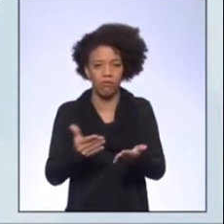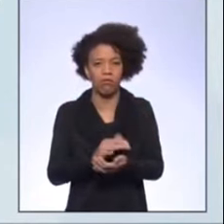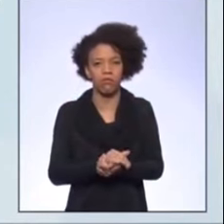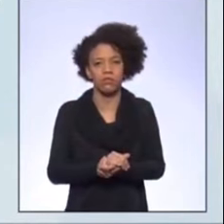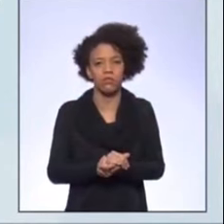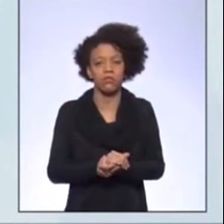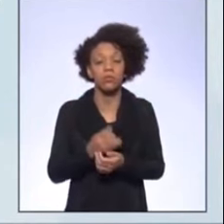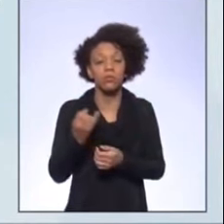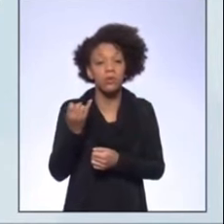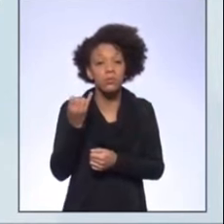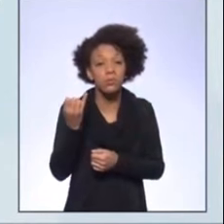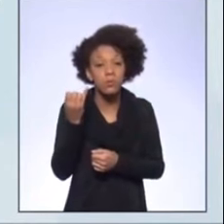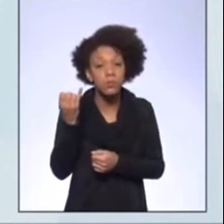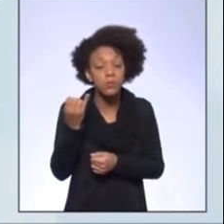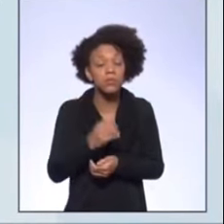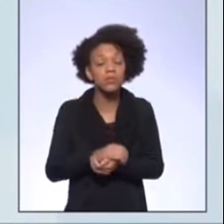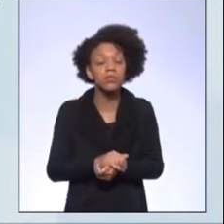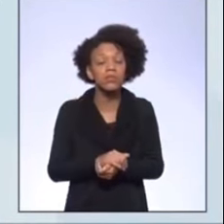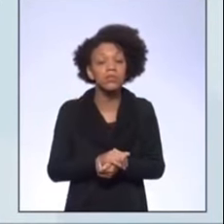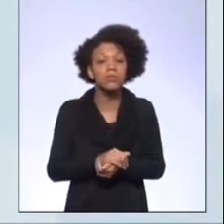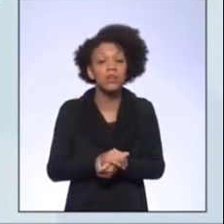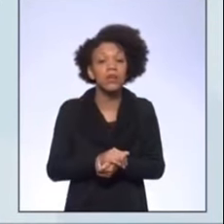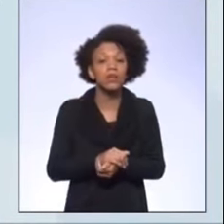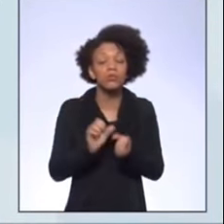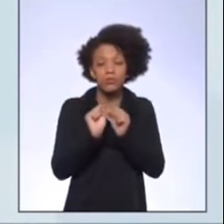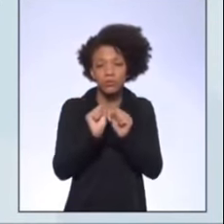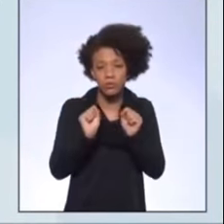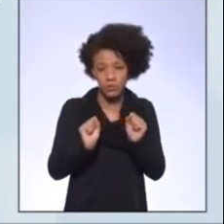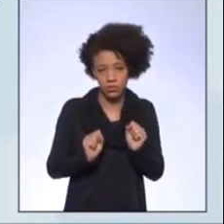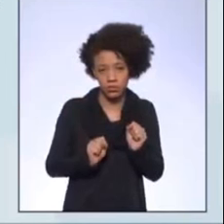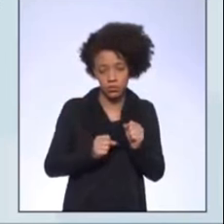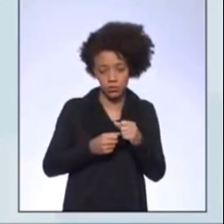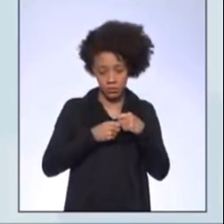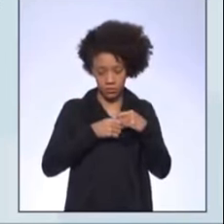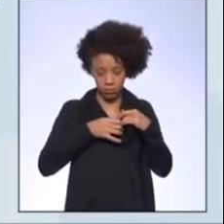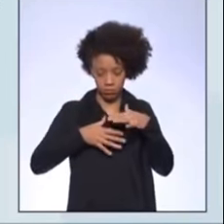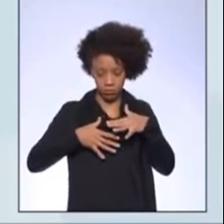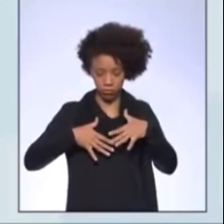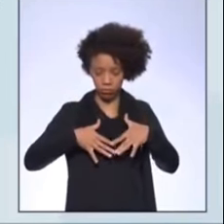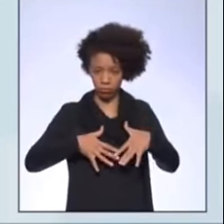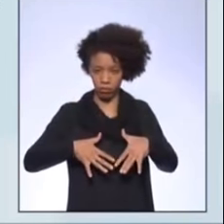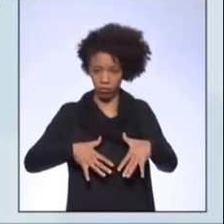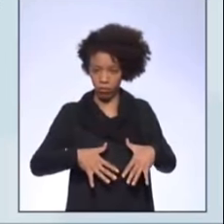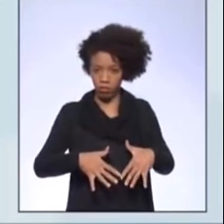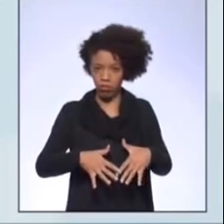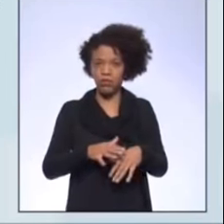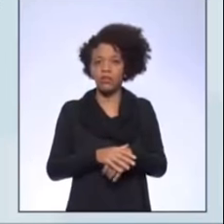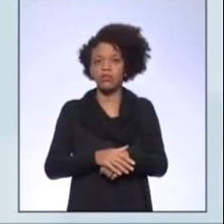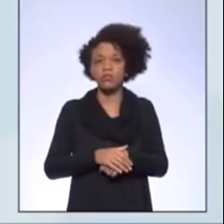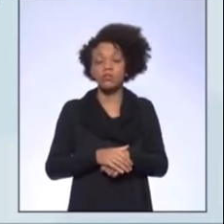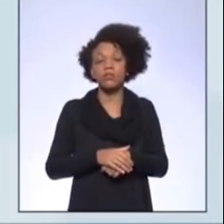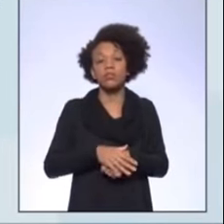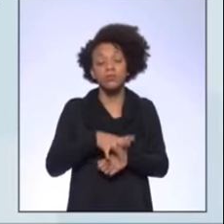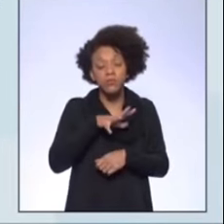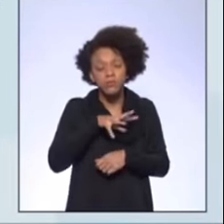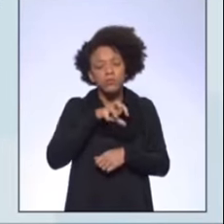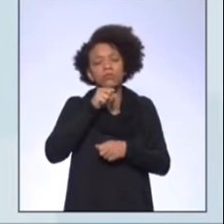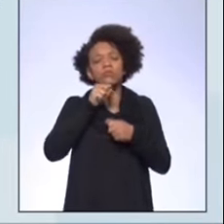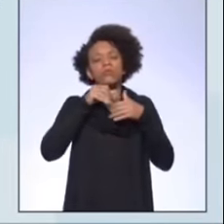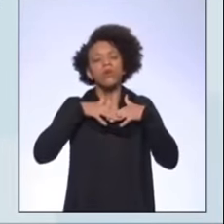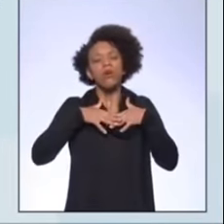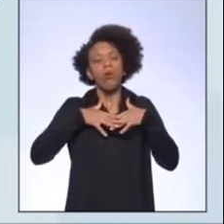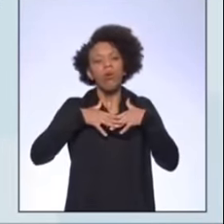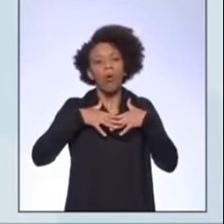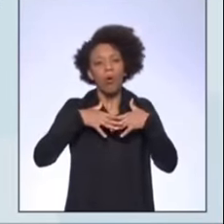sobre a importância aí do seu sistema circulatório para levar oxigênio e para levar alimento